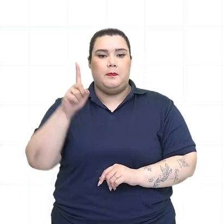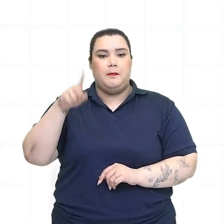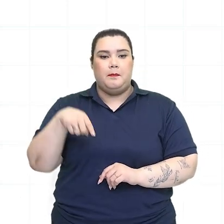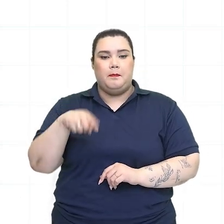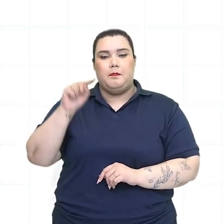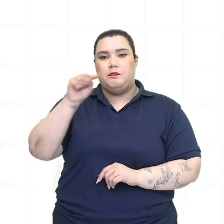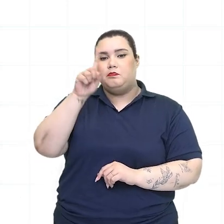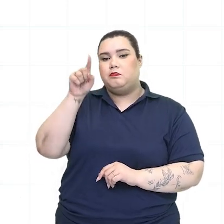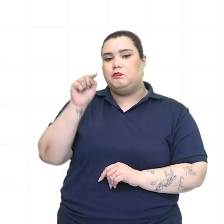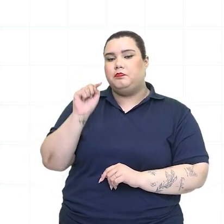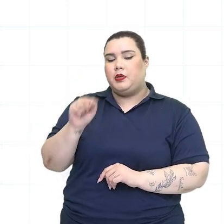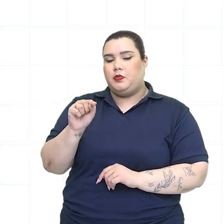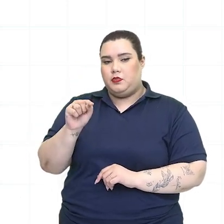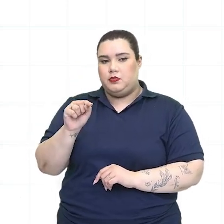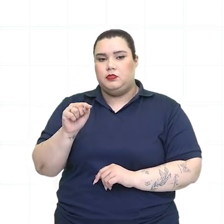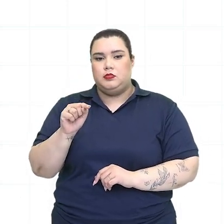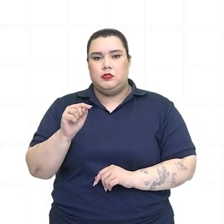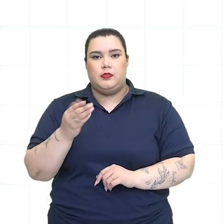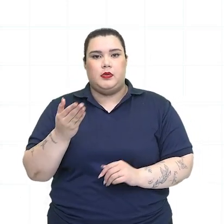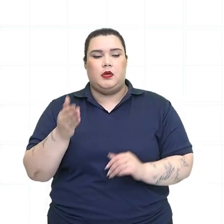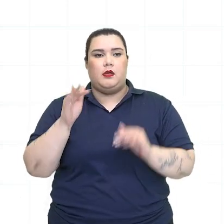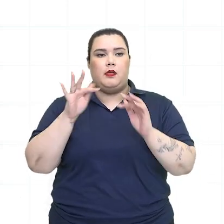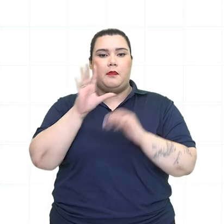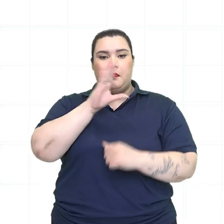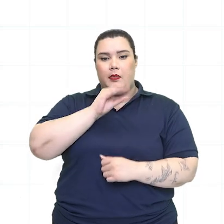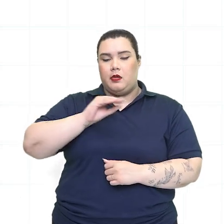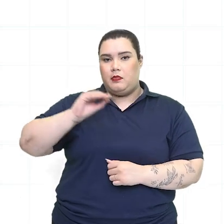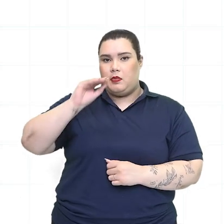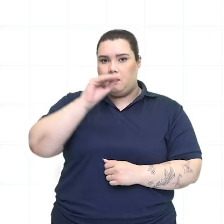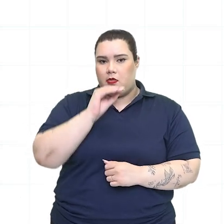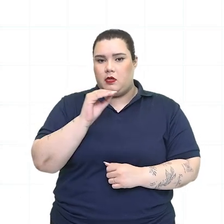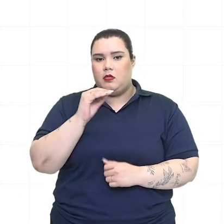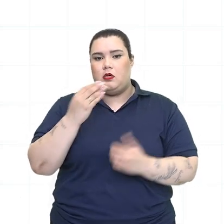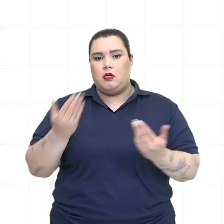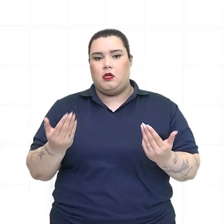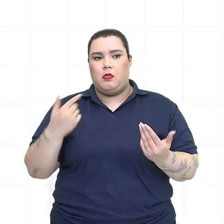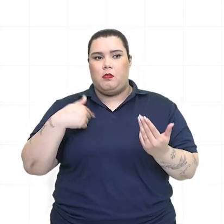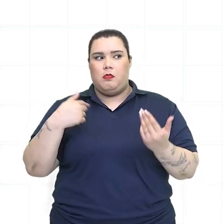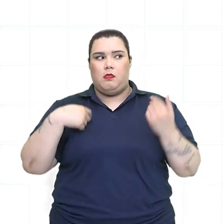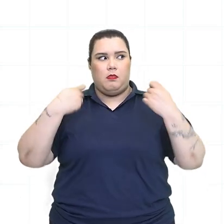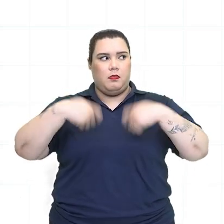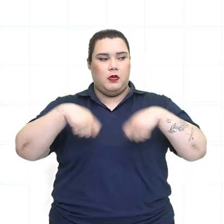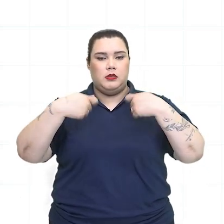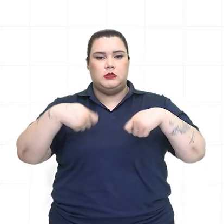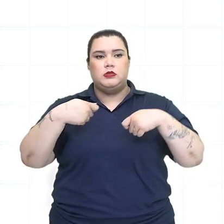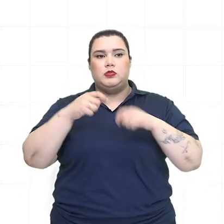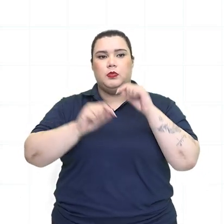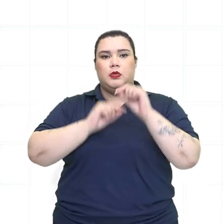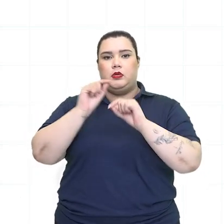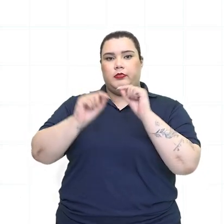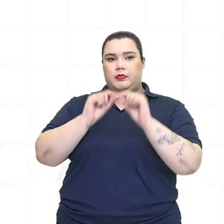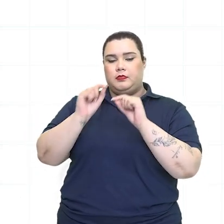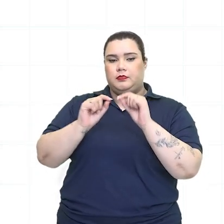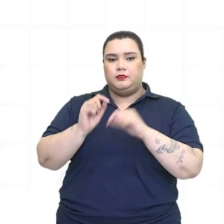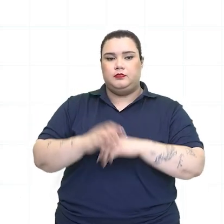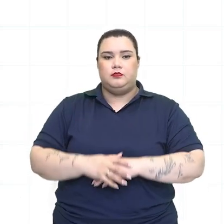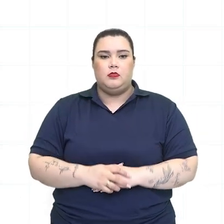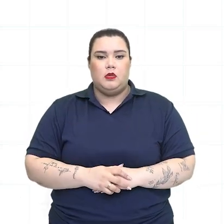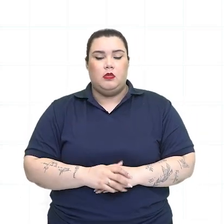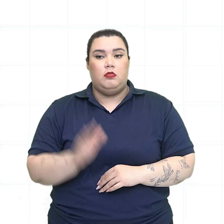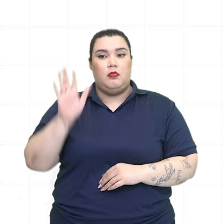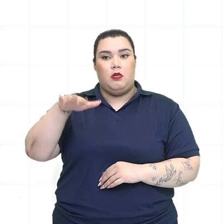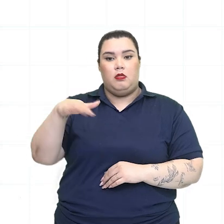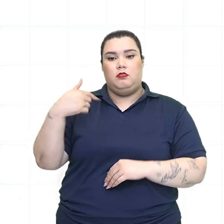Já o ponto de interrogação na nossa fala, eu vou precisar dizer: olha, gente, eu